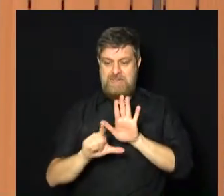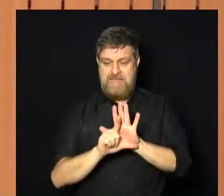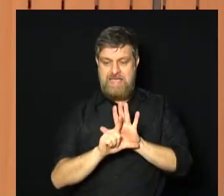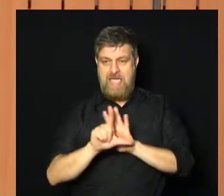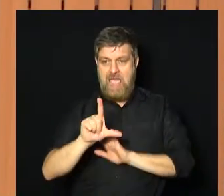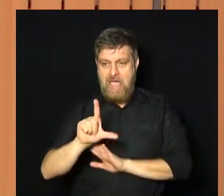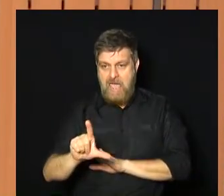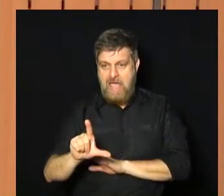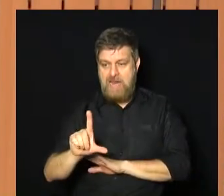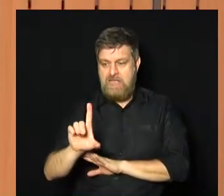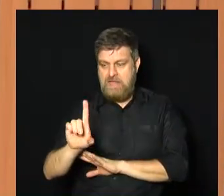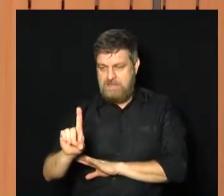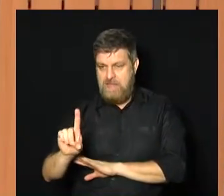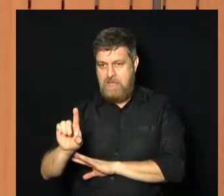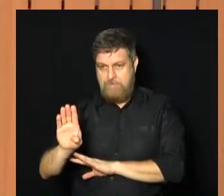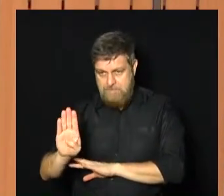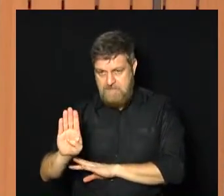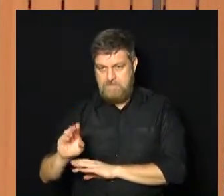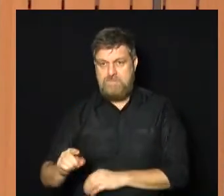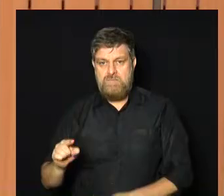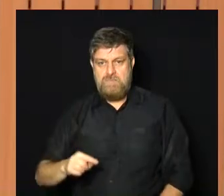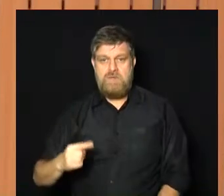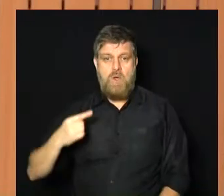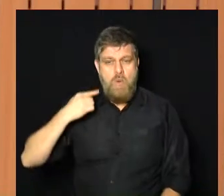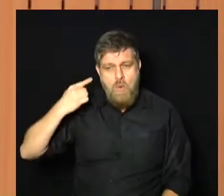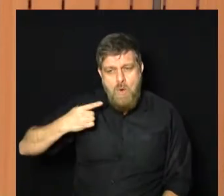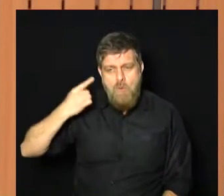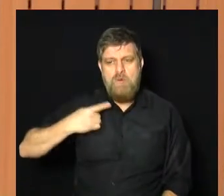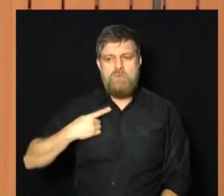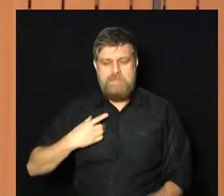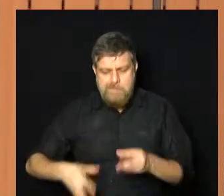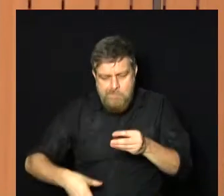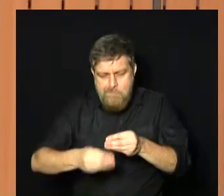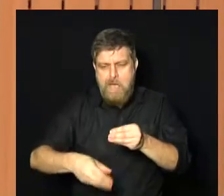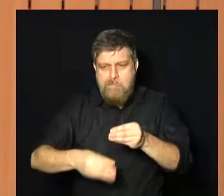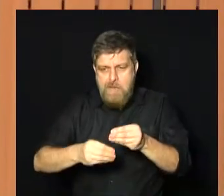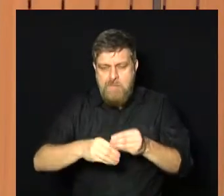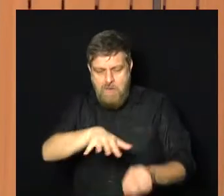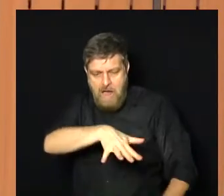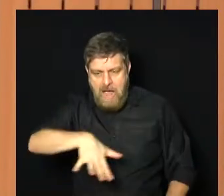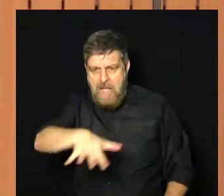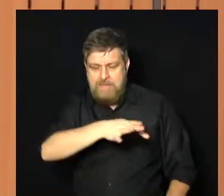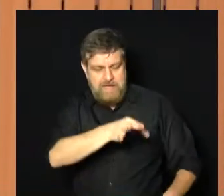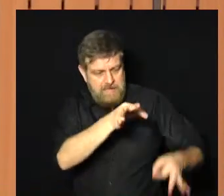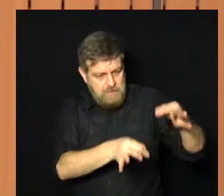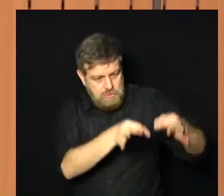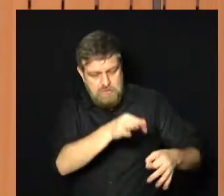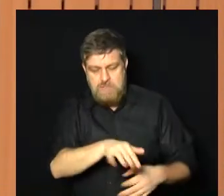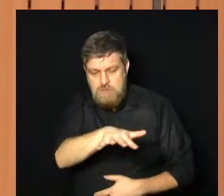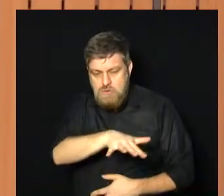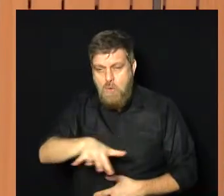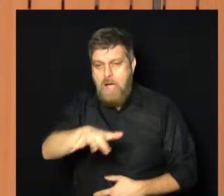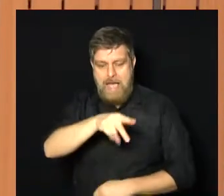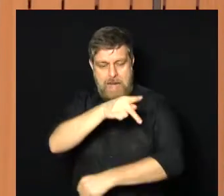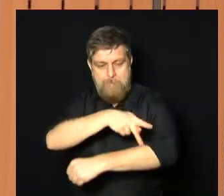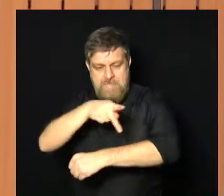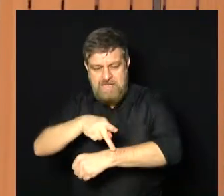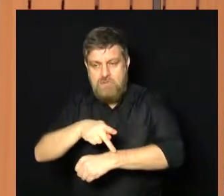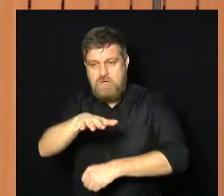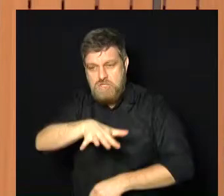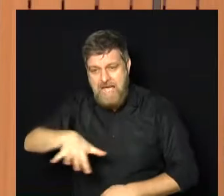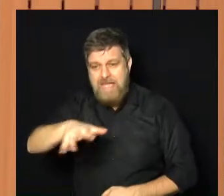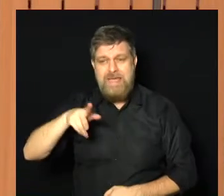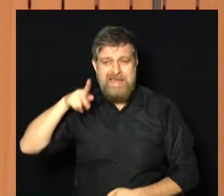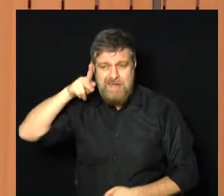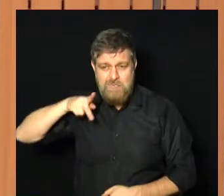traz aqui mais elementos, né, tanto jurídicos, também políticos, pedagógicos dessa luta. E respondendo essa questão, sim,